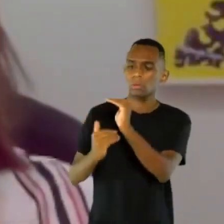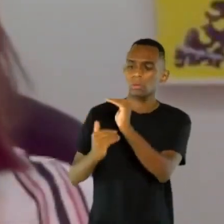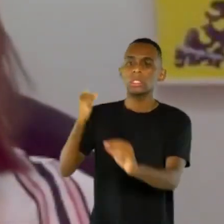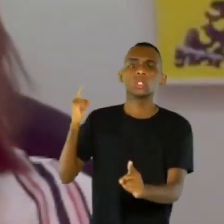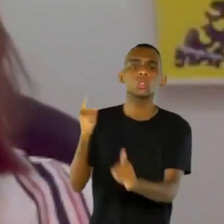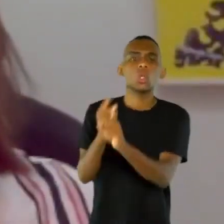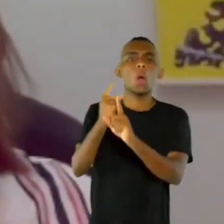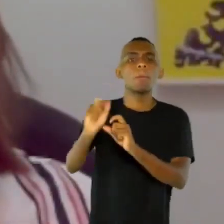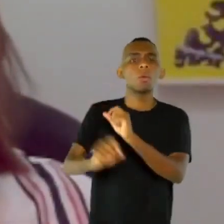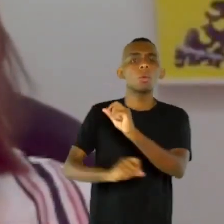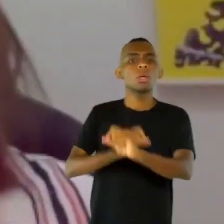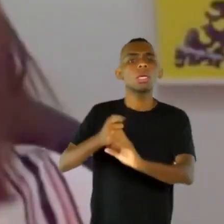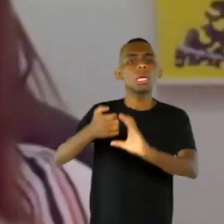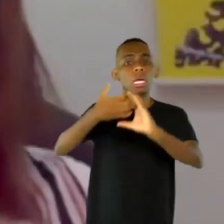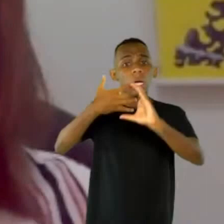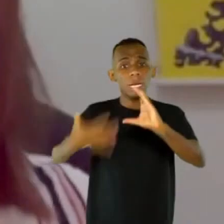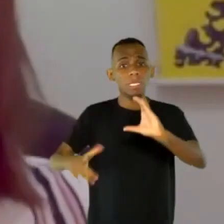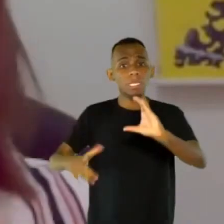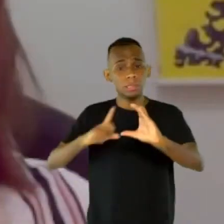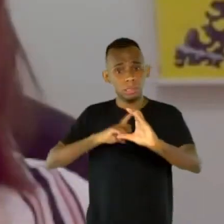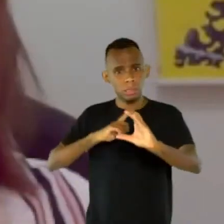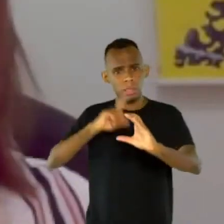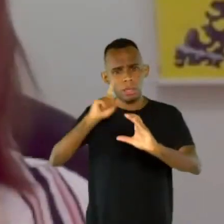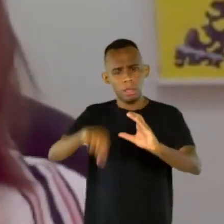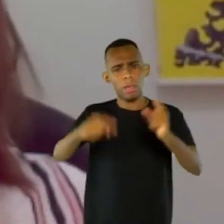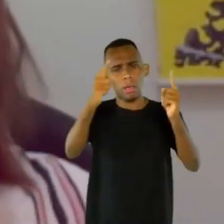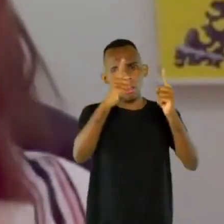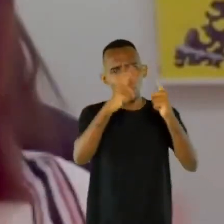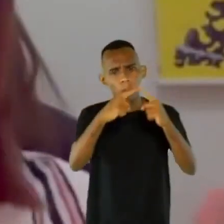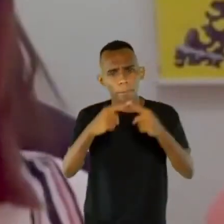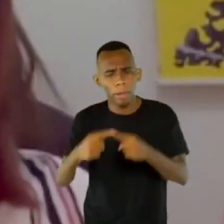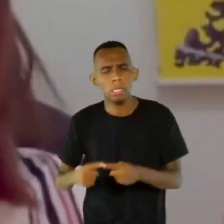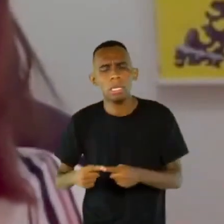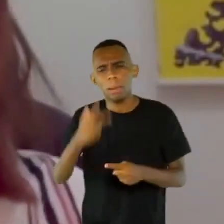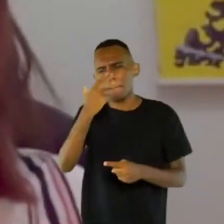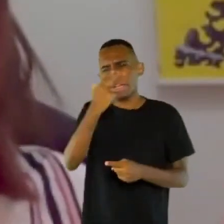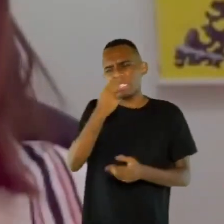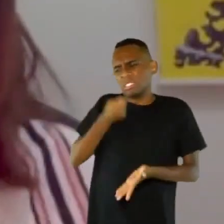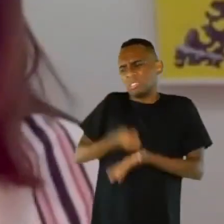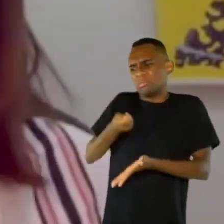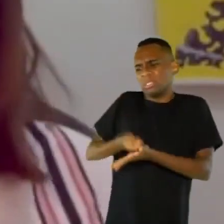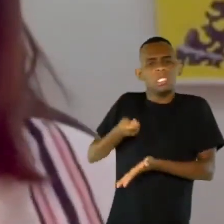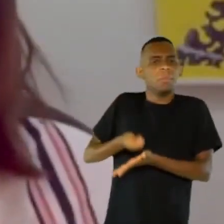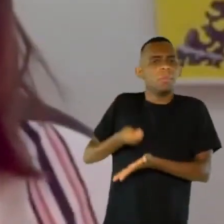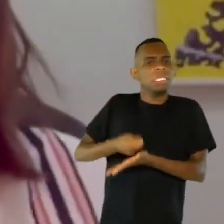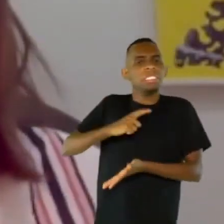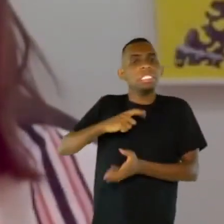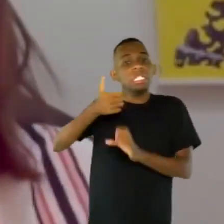é uma espécie de condenação. Fator impositivo, né? O famoso fator impositivo.